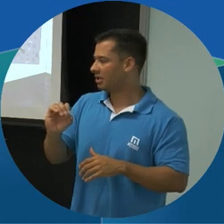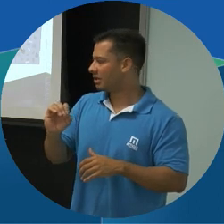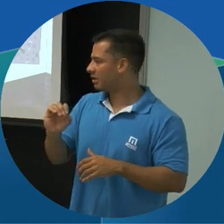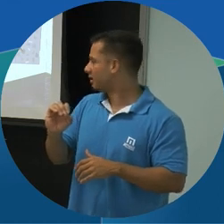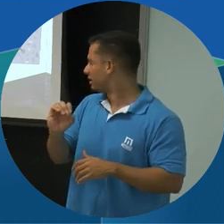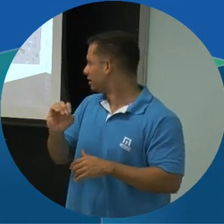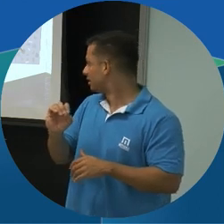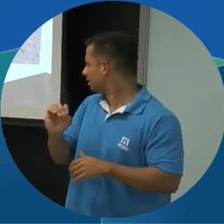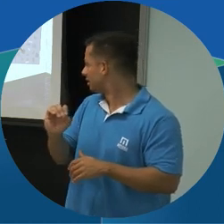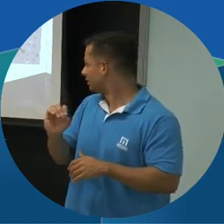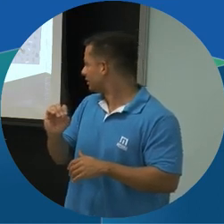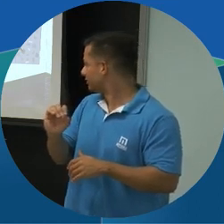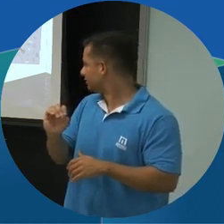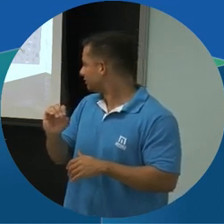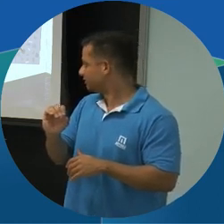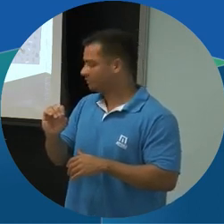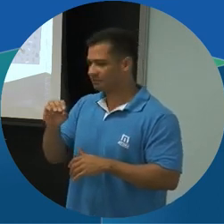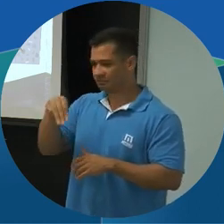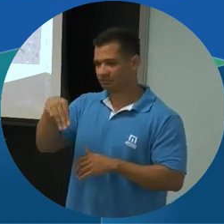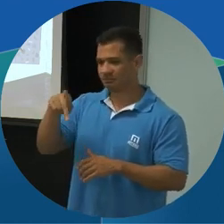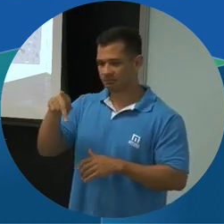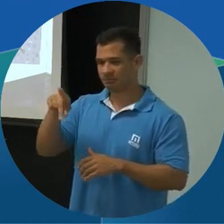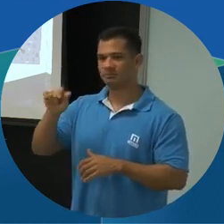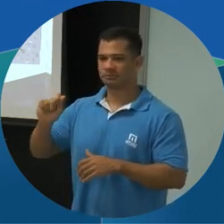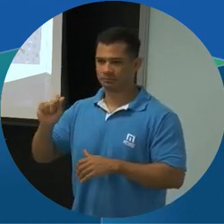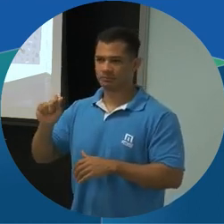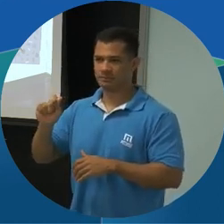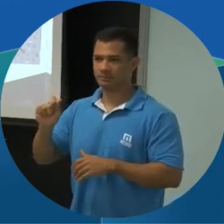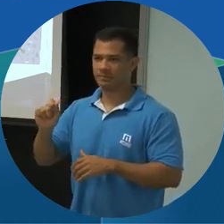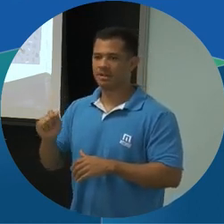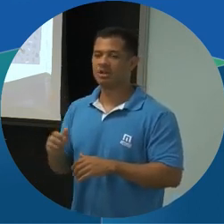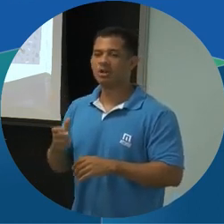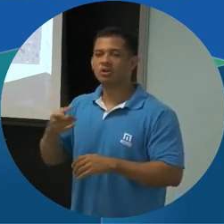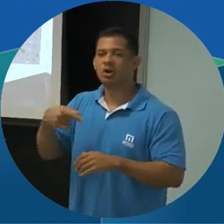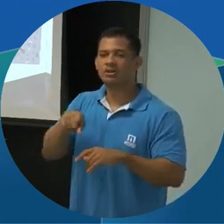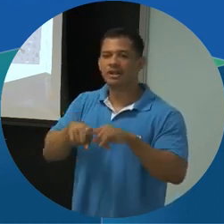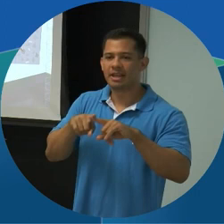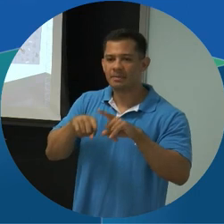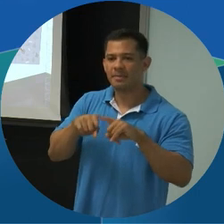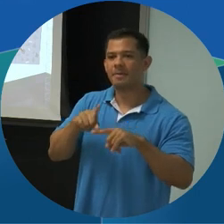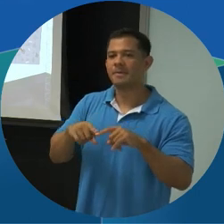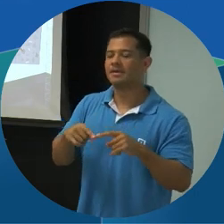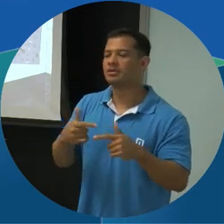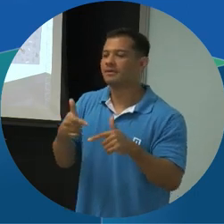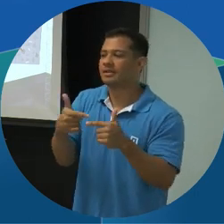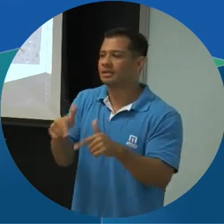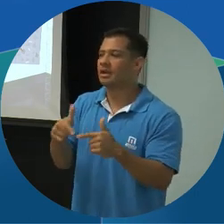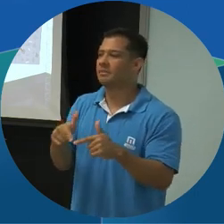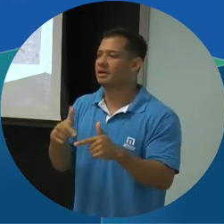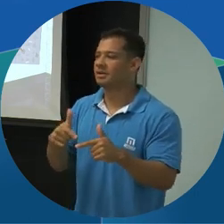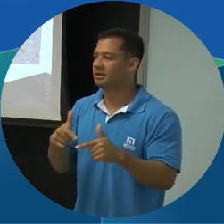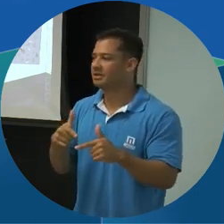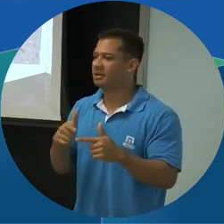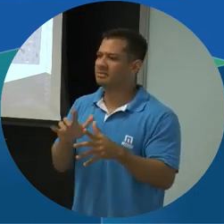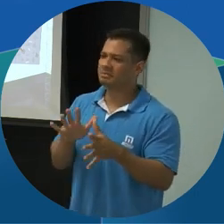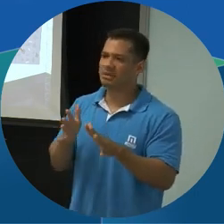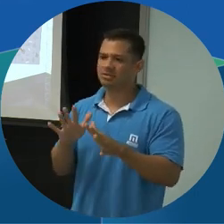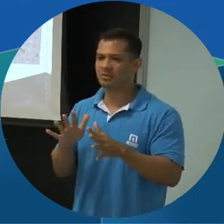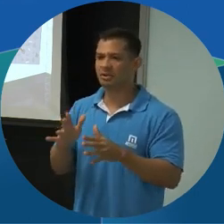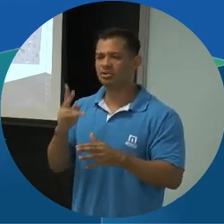megapascal, a dureza do concreto. O equipamento, nós estávamos trabalhando com